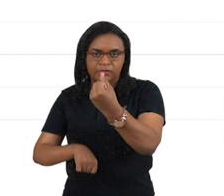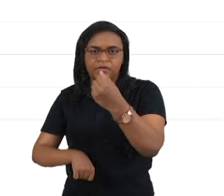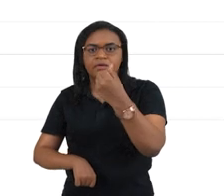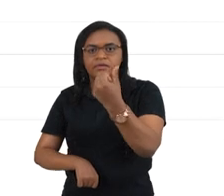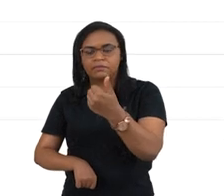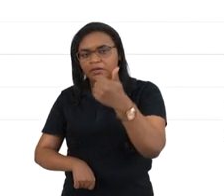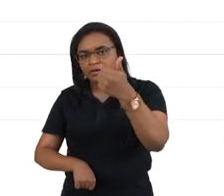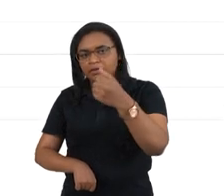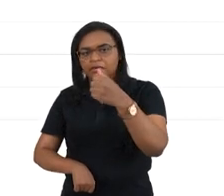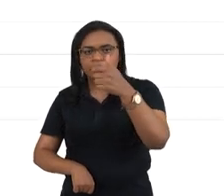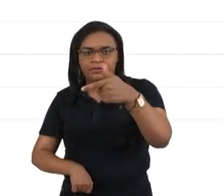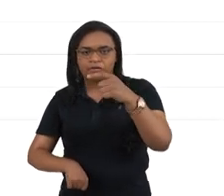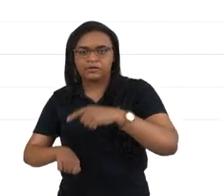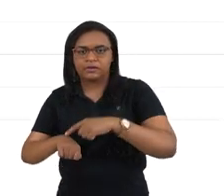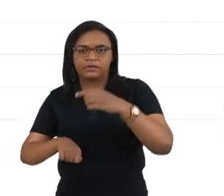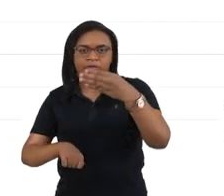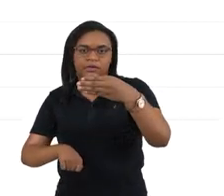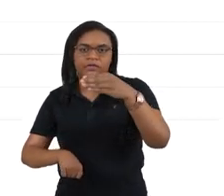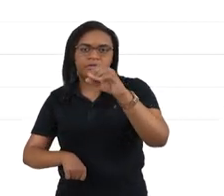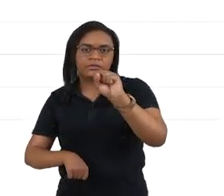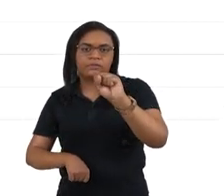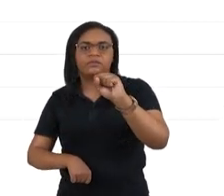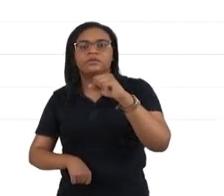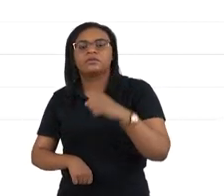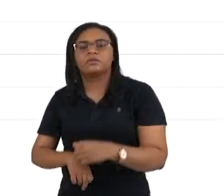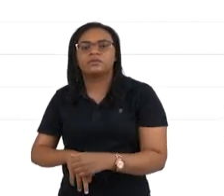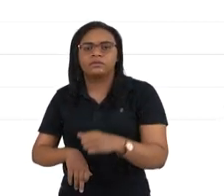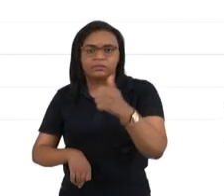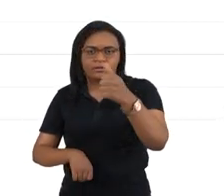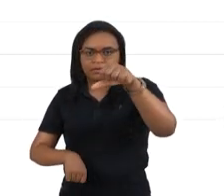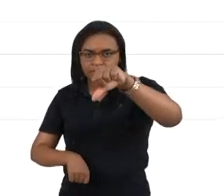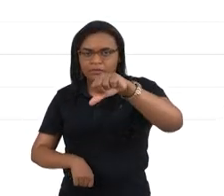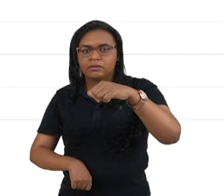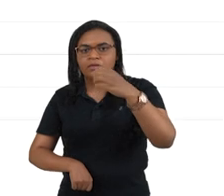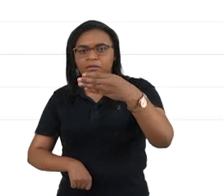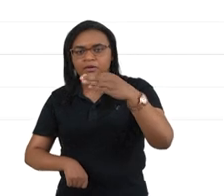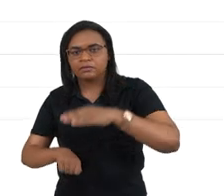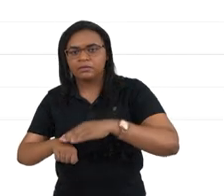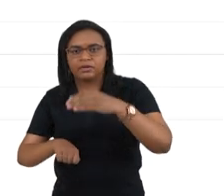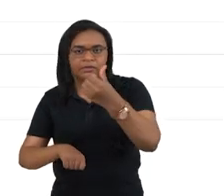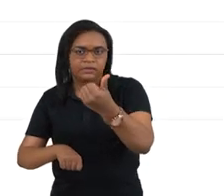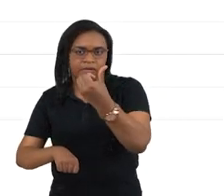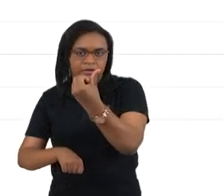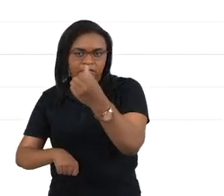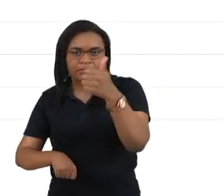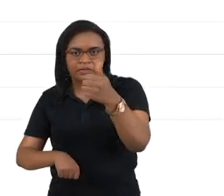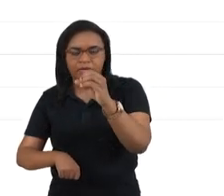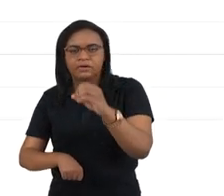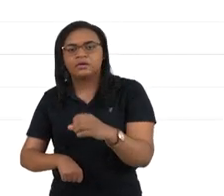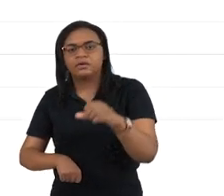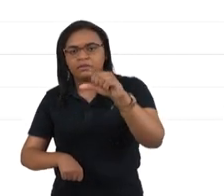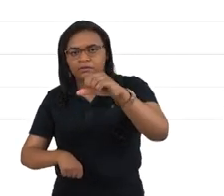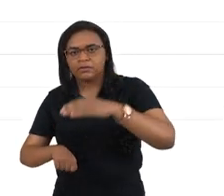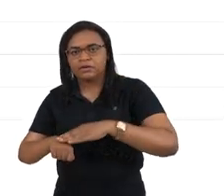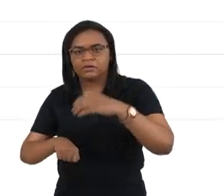1. 2 vezes 4, 8 e 1, 9. Então, ó, 0, 4 mais 6, 10, 0 vai 1. 1 mais 9, 10, 2,